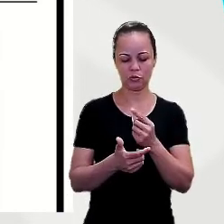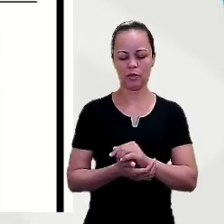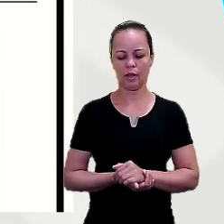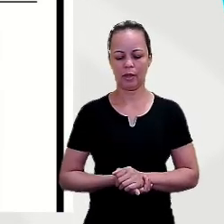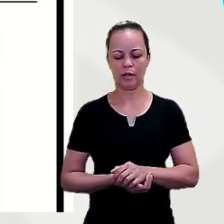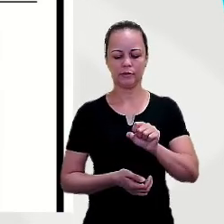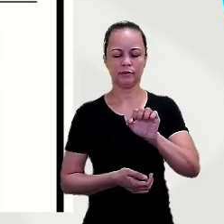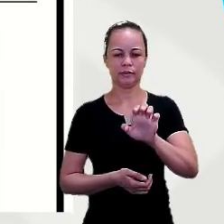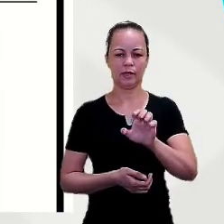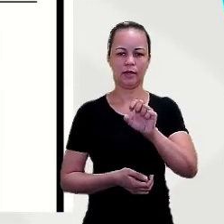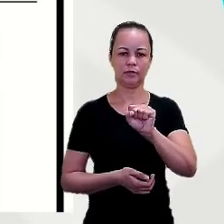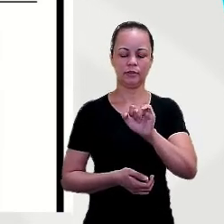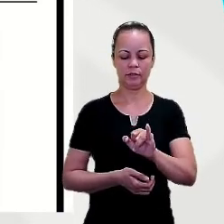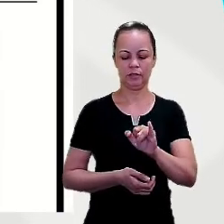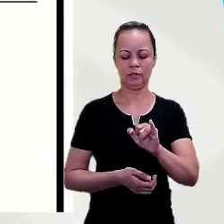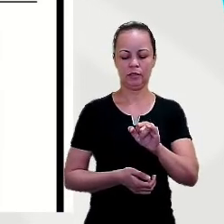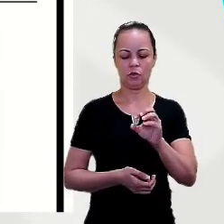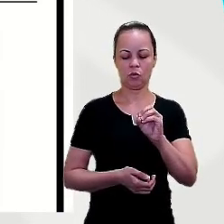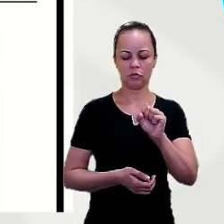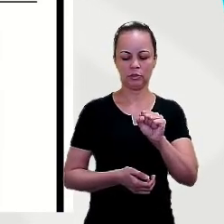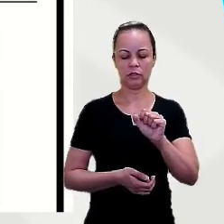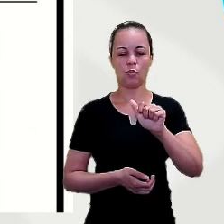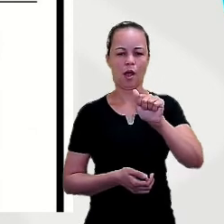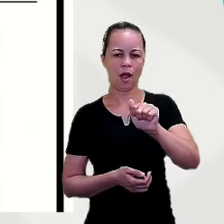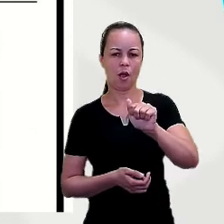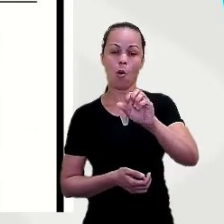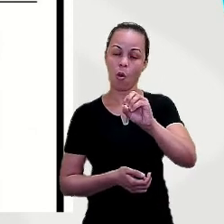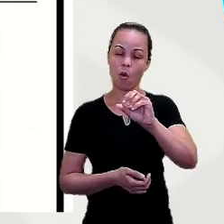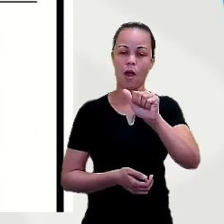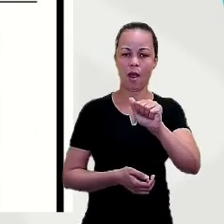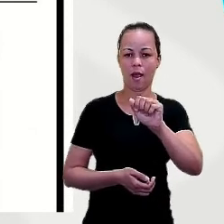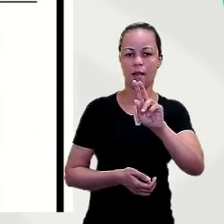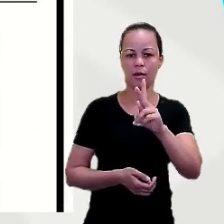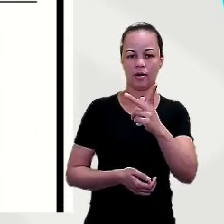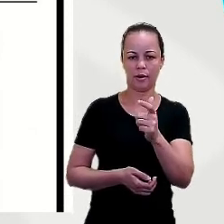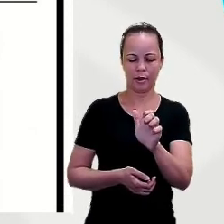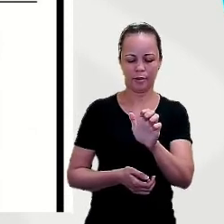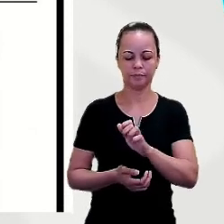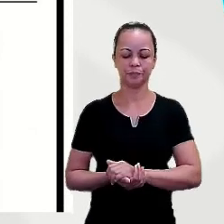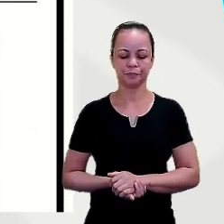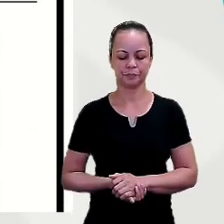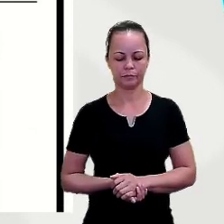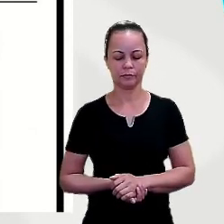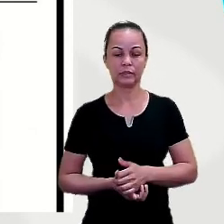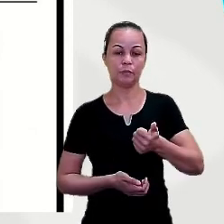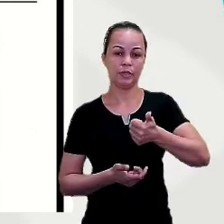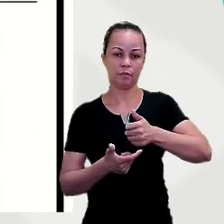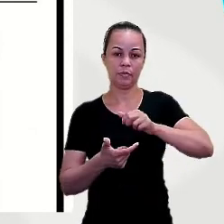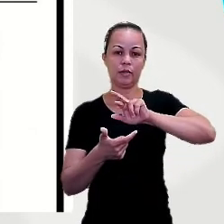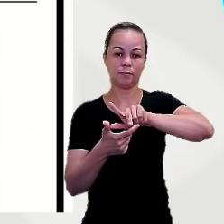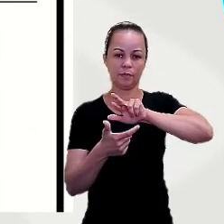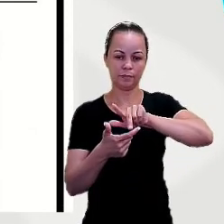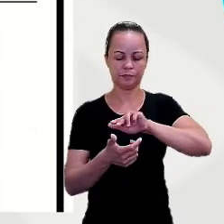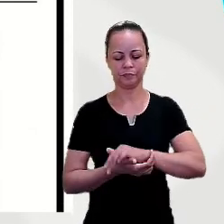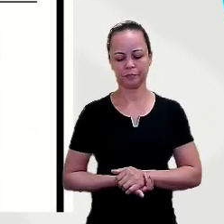si, consigo, ó, a, ilhé. Primeira pessoa do plural, temos